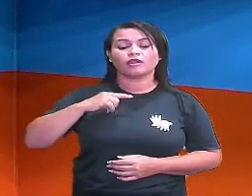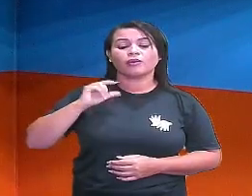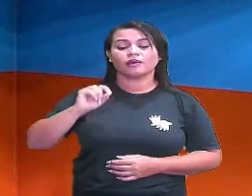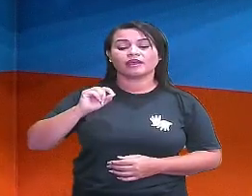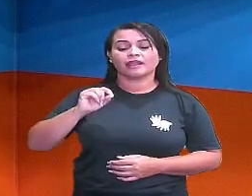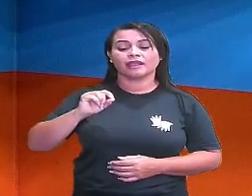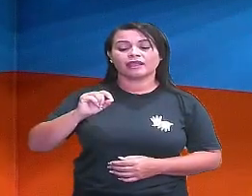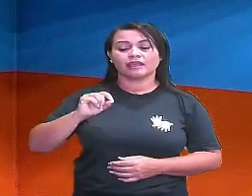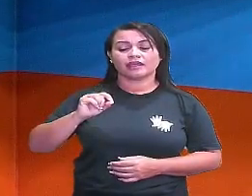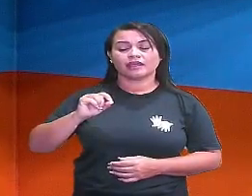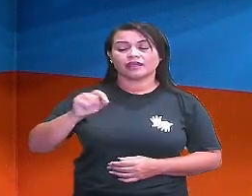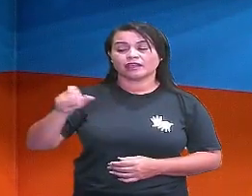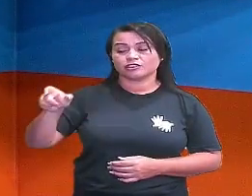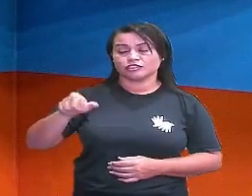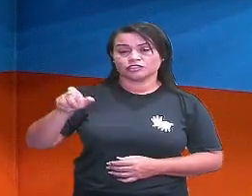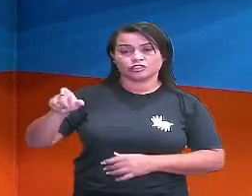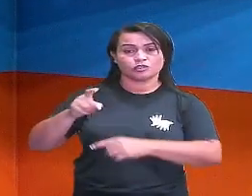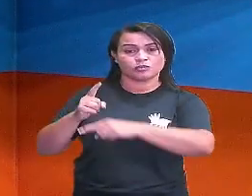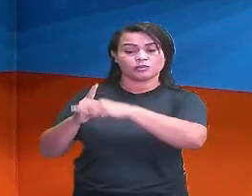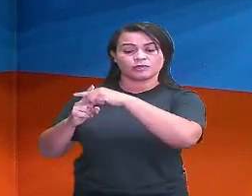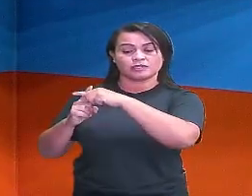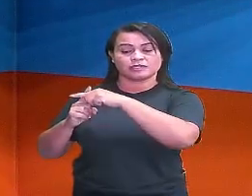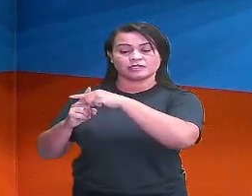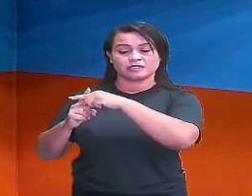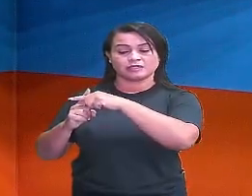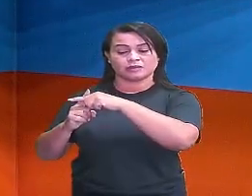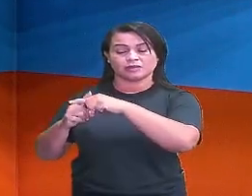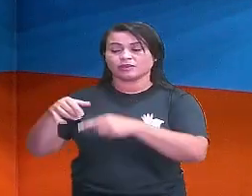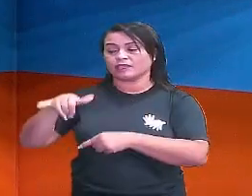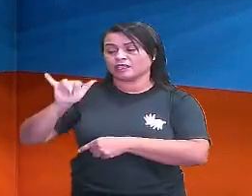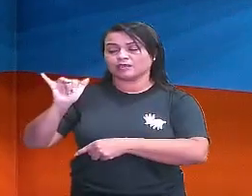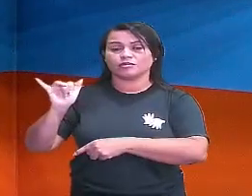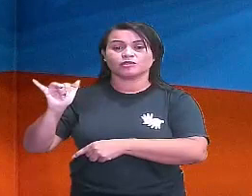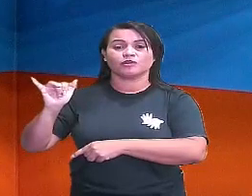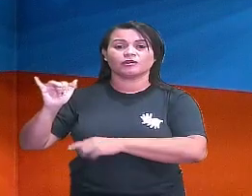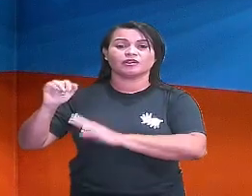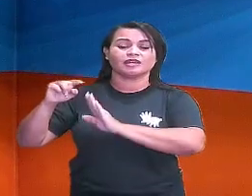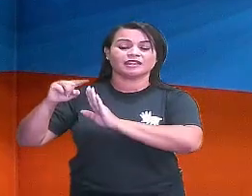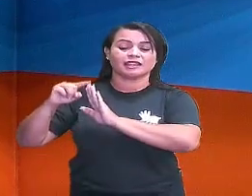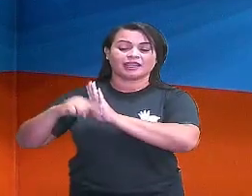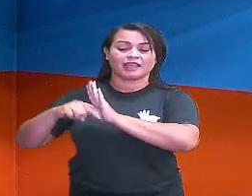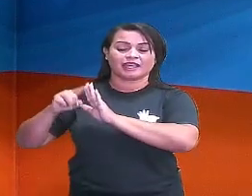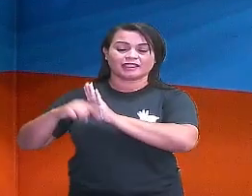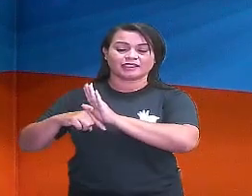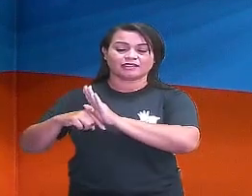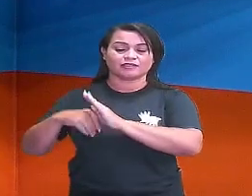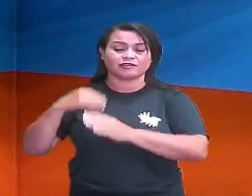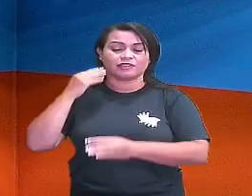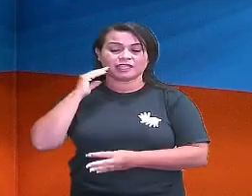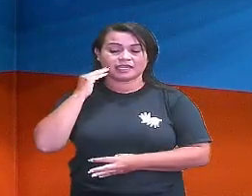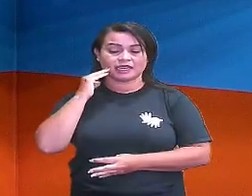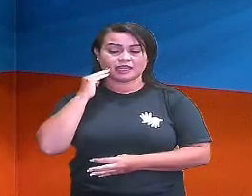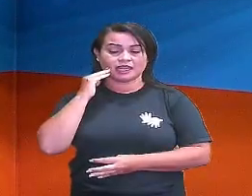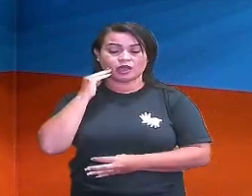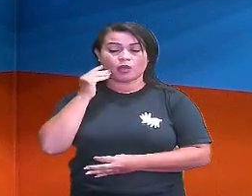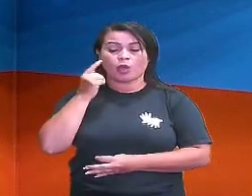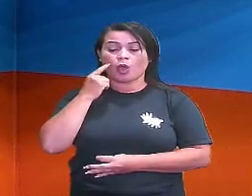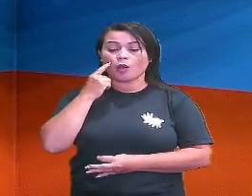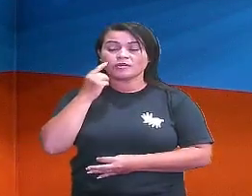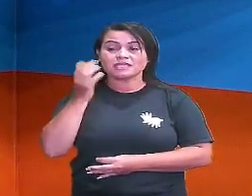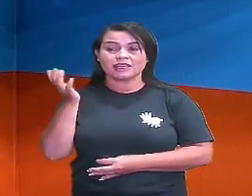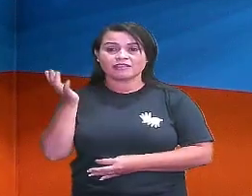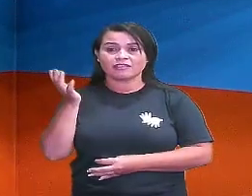quê? X positivo e Y negativo, tá? Então, ó, presta bem atenção aqui,